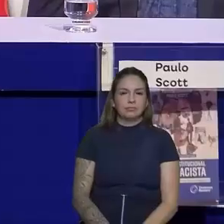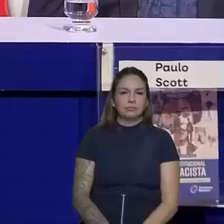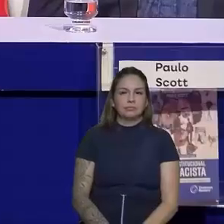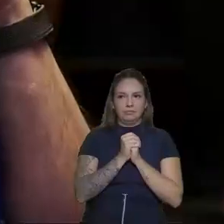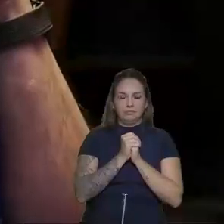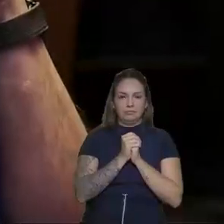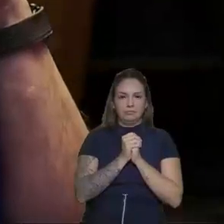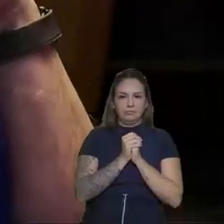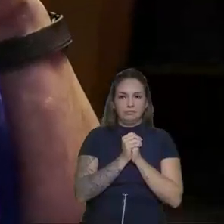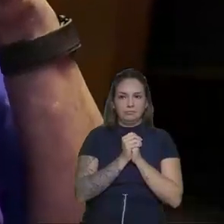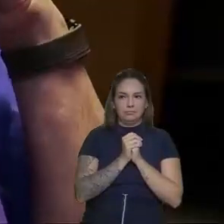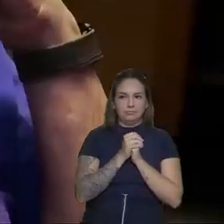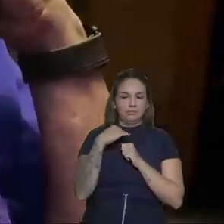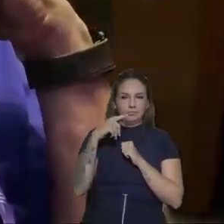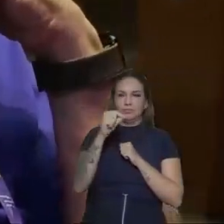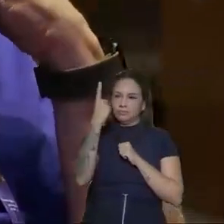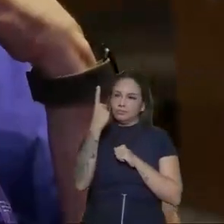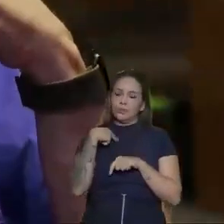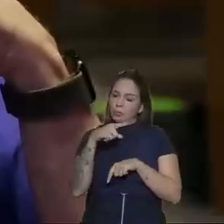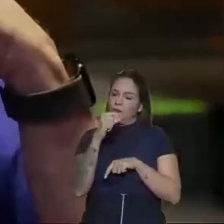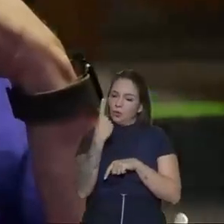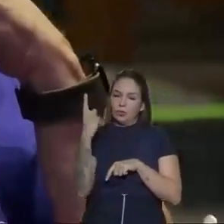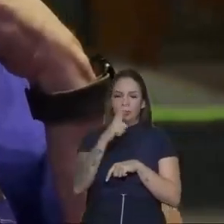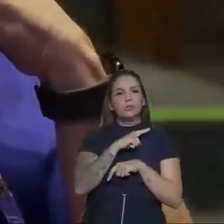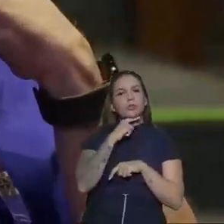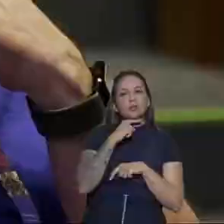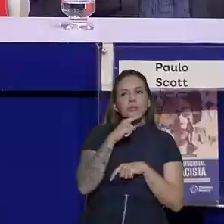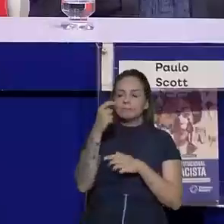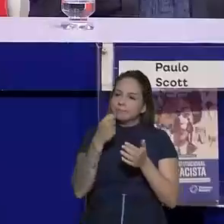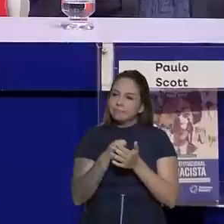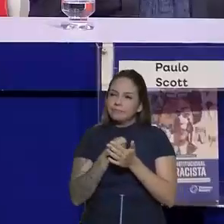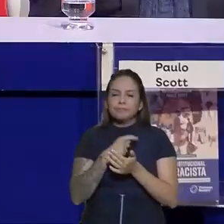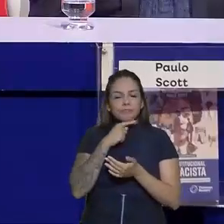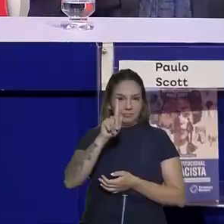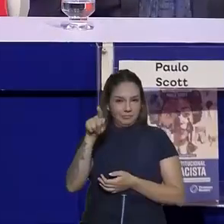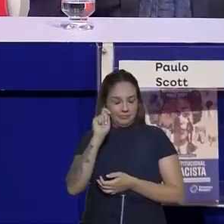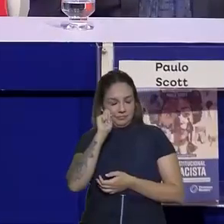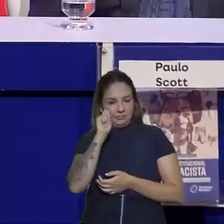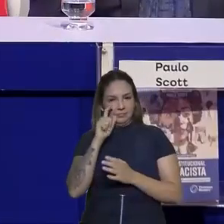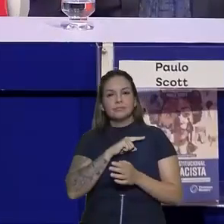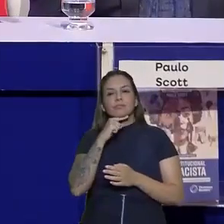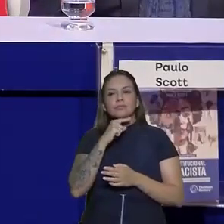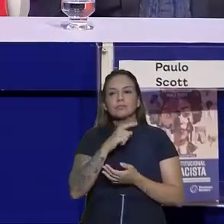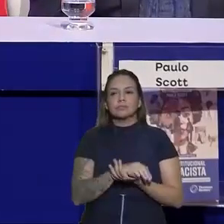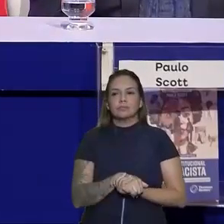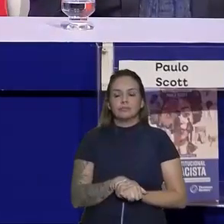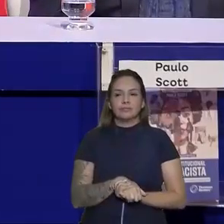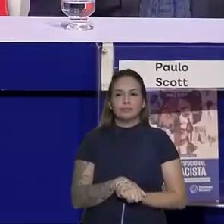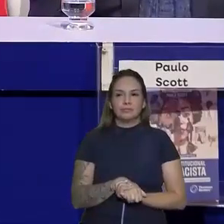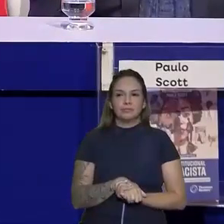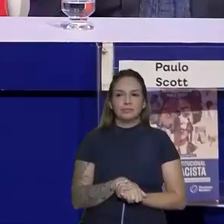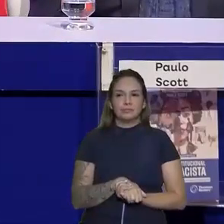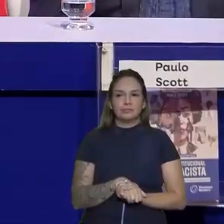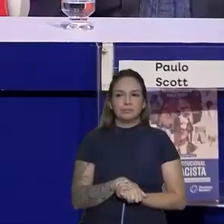lembro que no primeiro... E eu preferia e ele tinha uma dúvida, e ele insistiu na dúvida. Eu disse, está em dúvida ainda, o final é